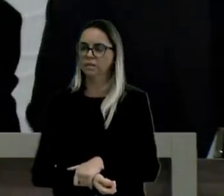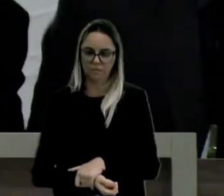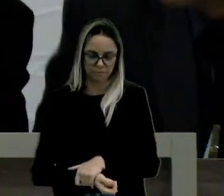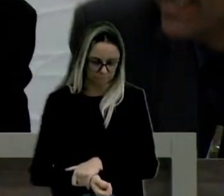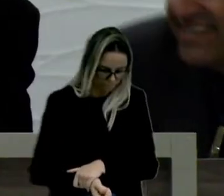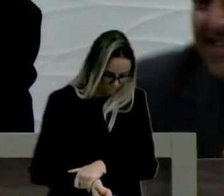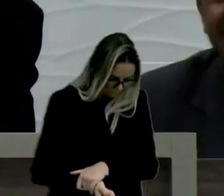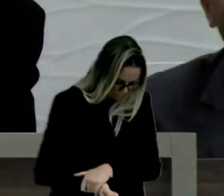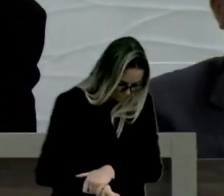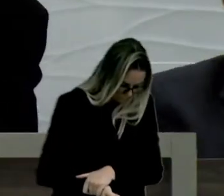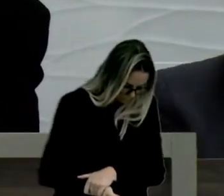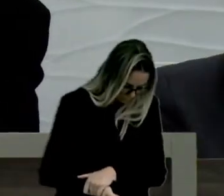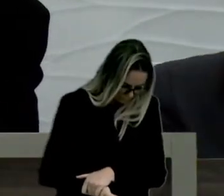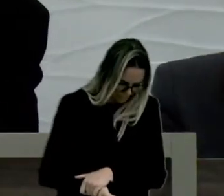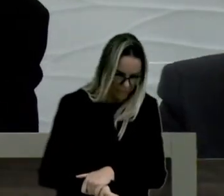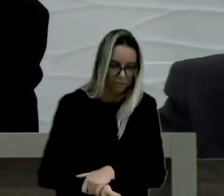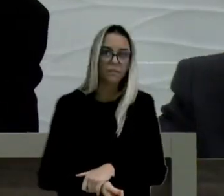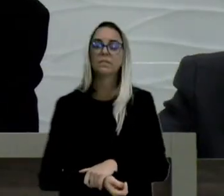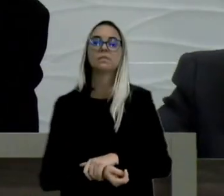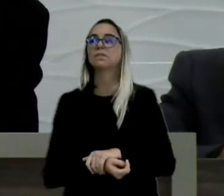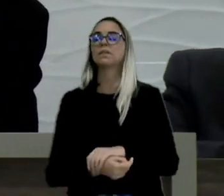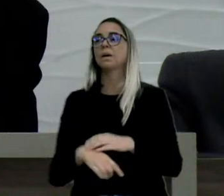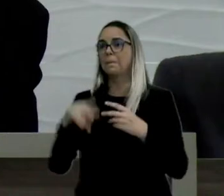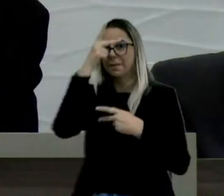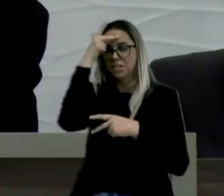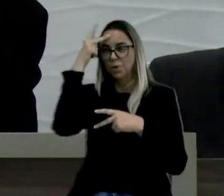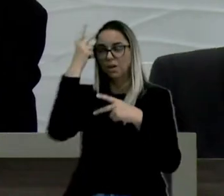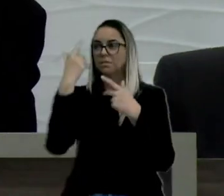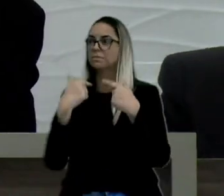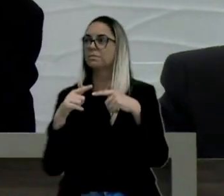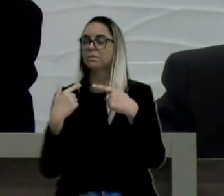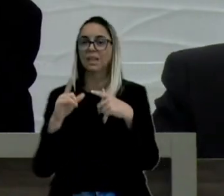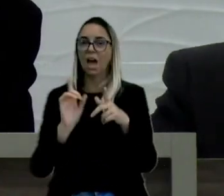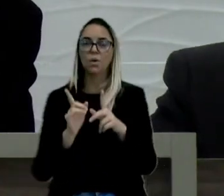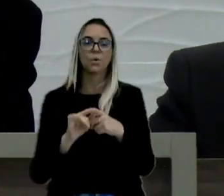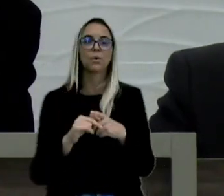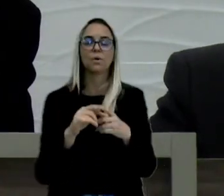Leo ninguém quer mais esc não Vereador